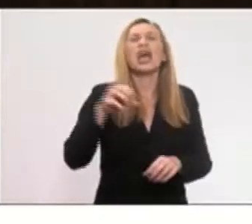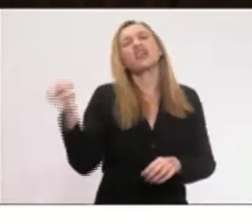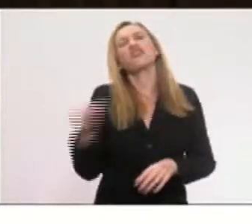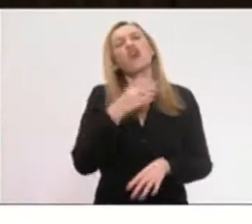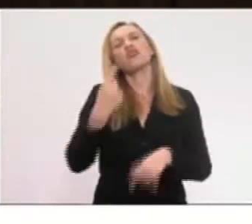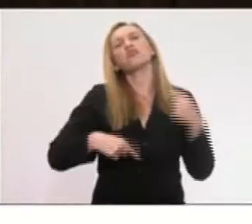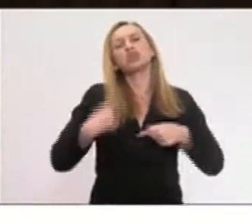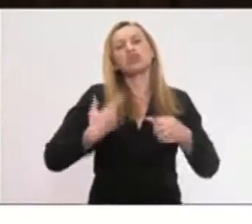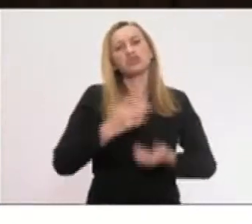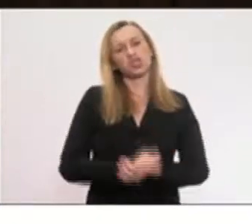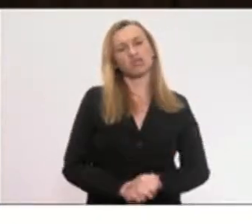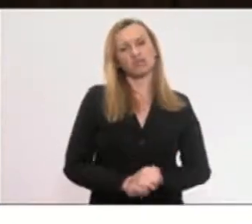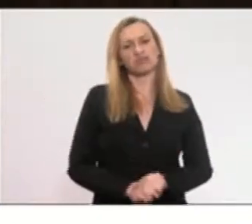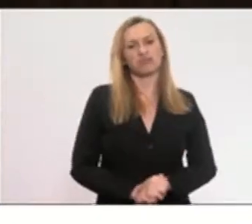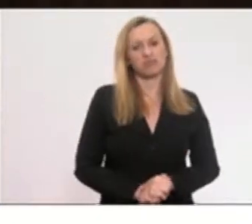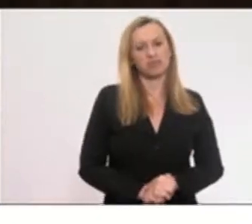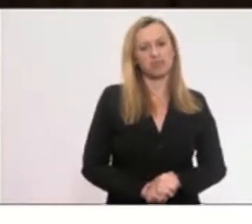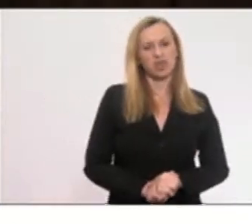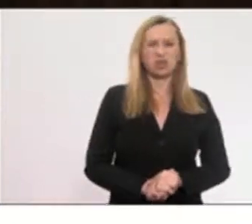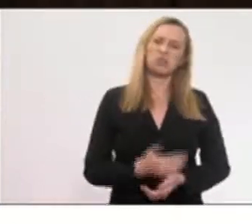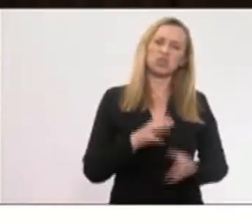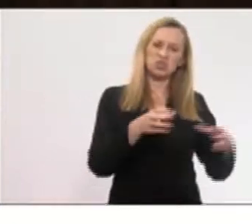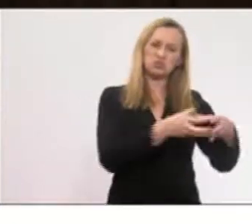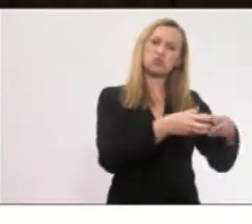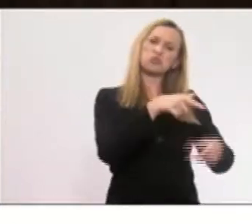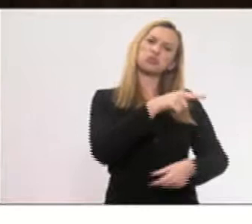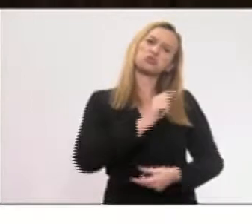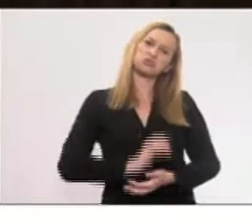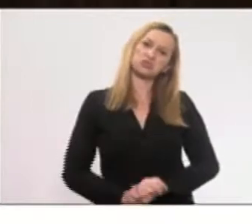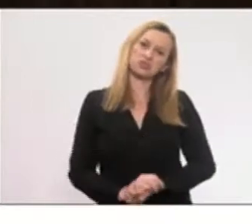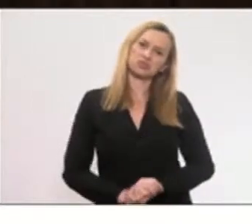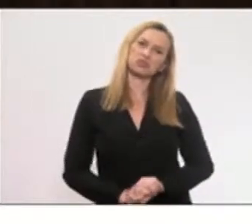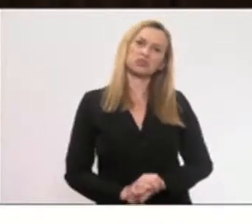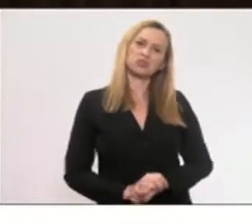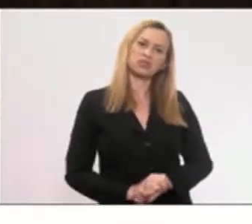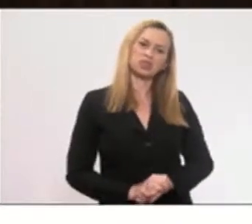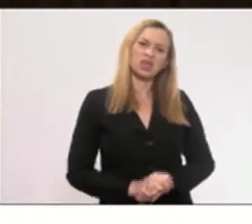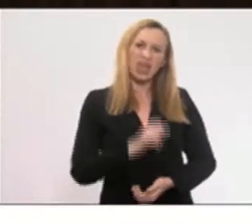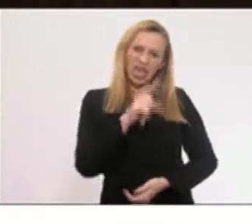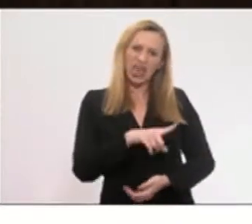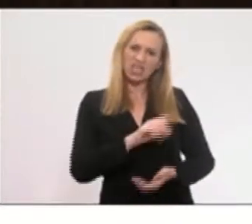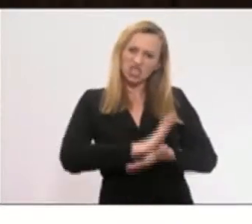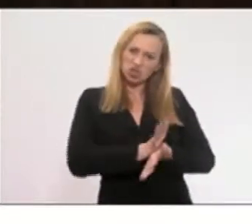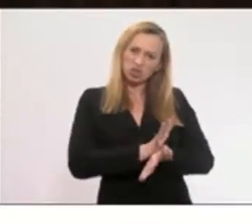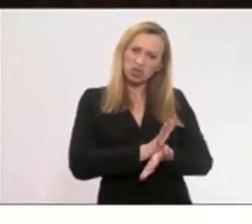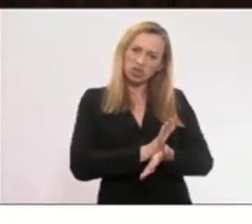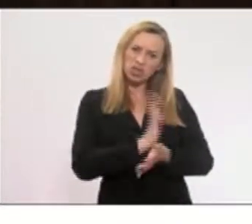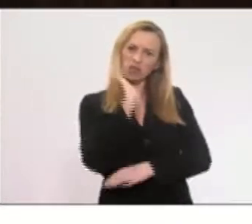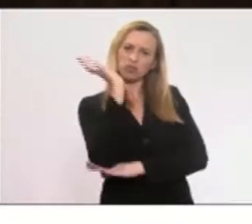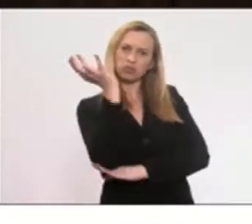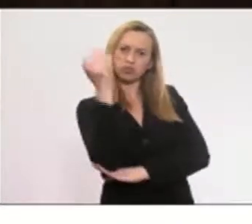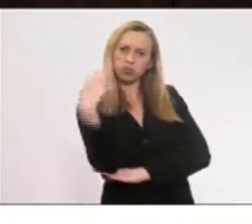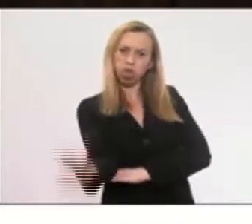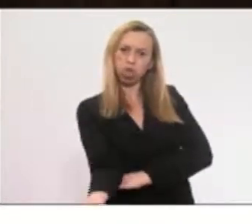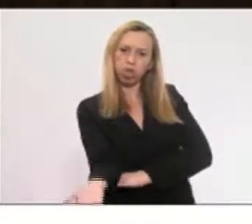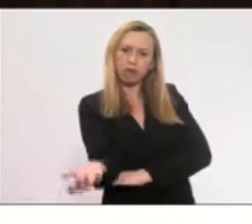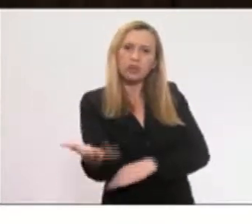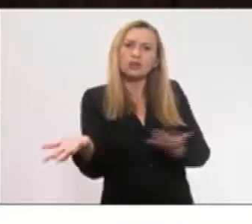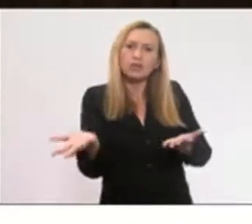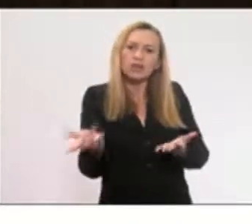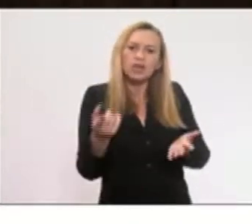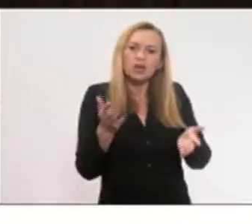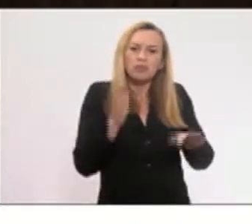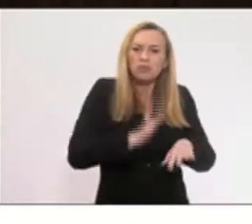política para esse grupo? É destruição, é desmatamento, é menos